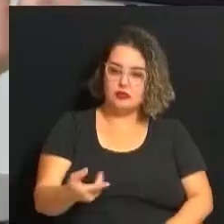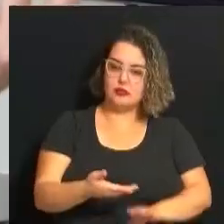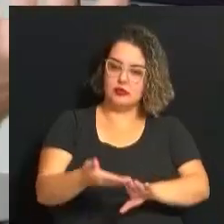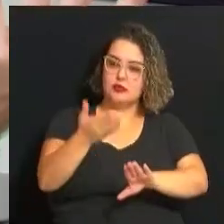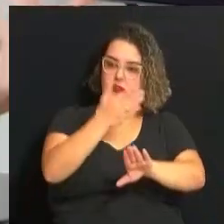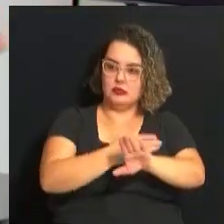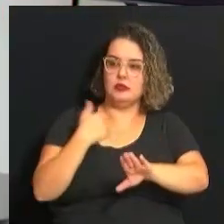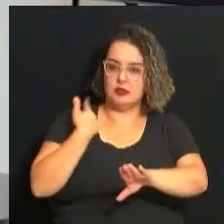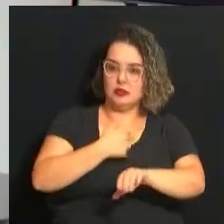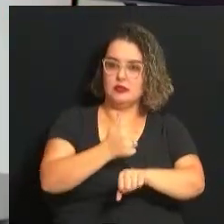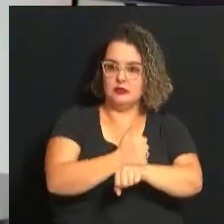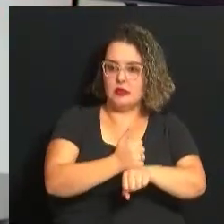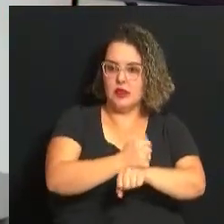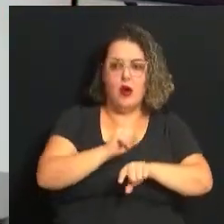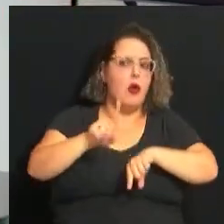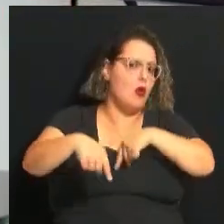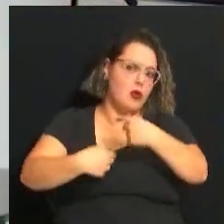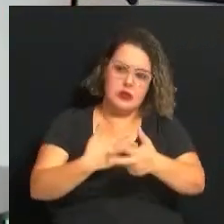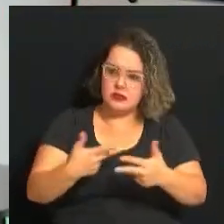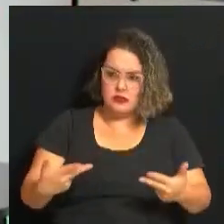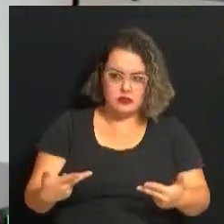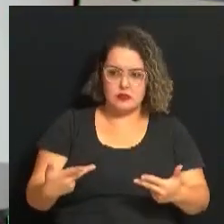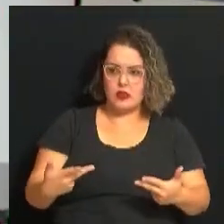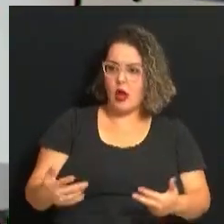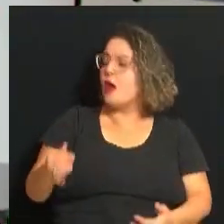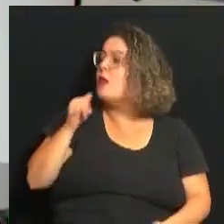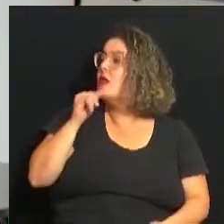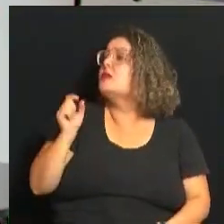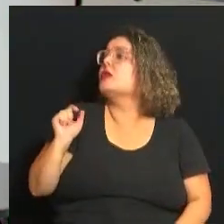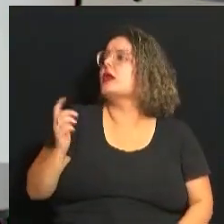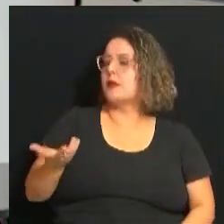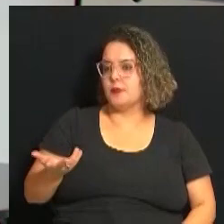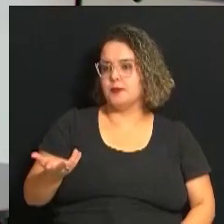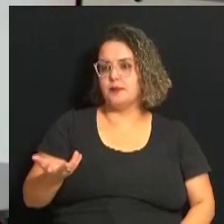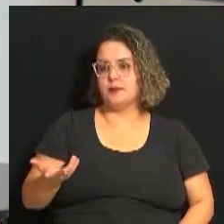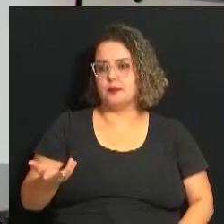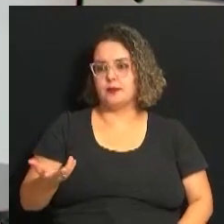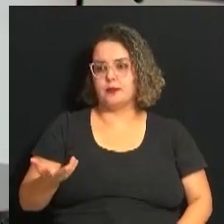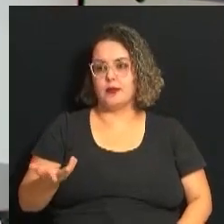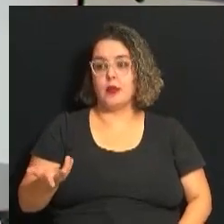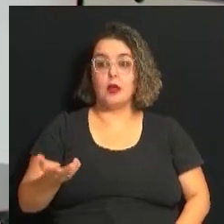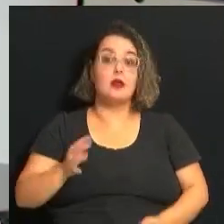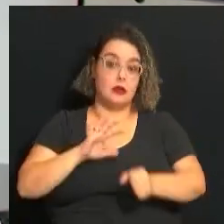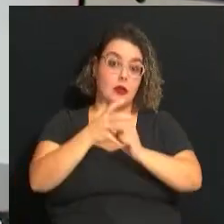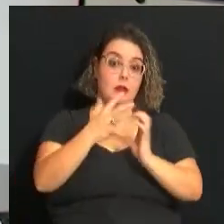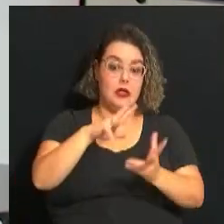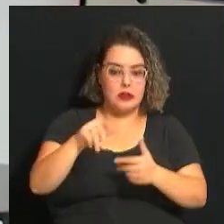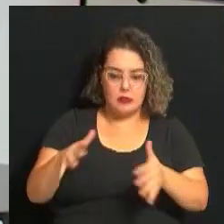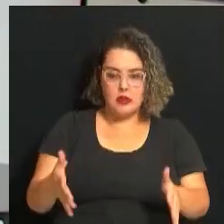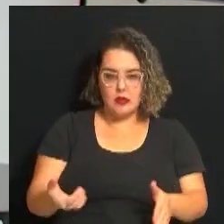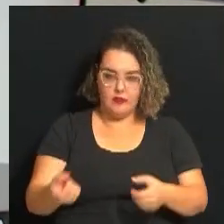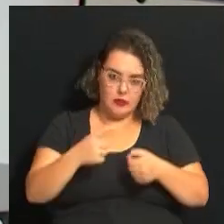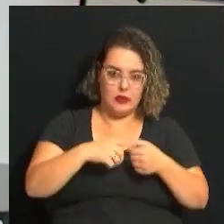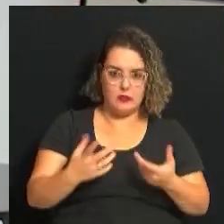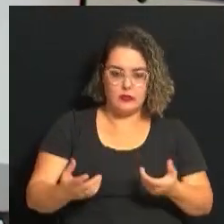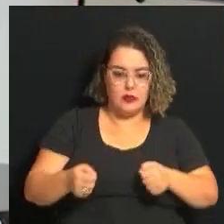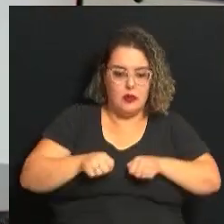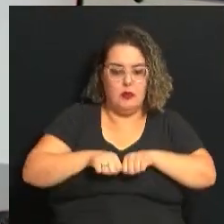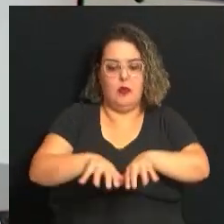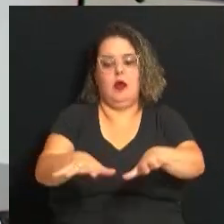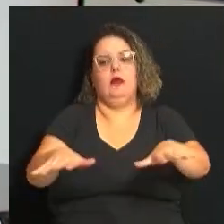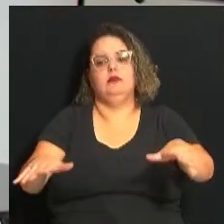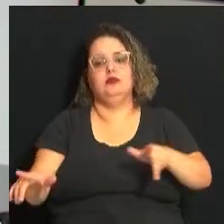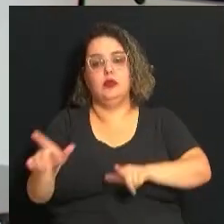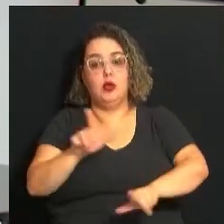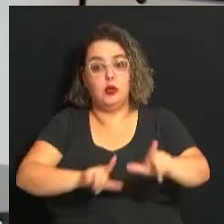você tem diversas outras que são mais questões profissionais. Então vamos voltar para a questão da pandemia. Né? Então você tinha toda aquela distribuição logística